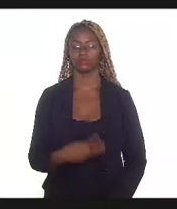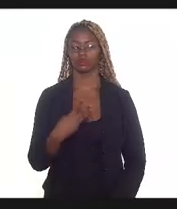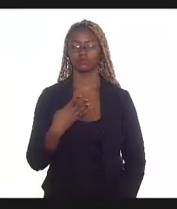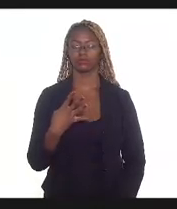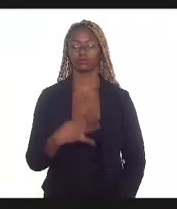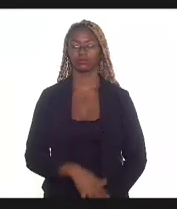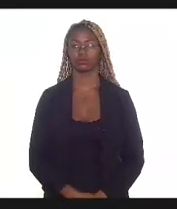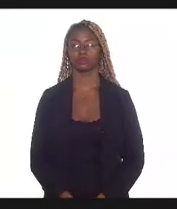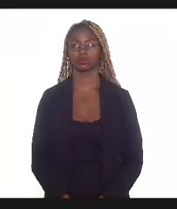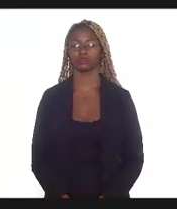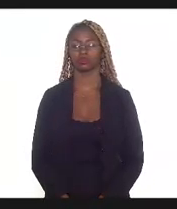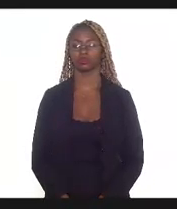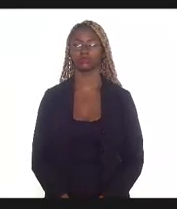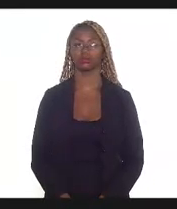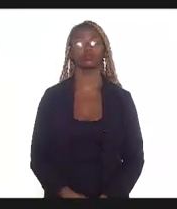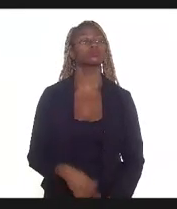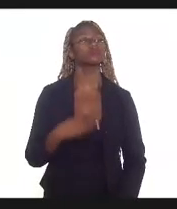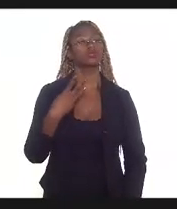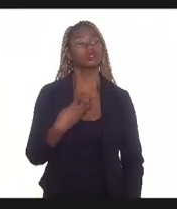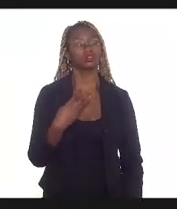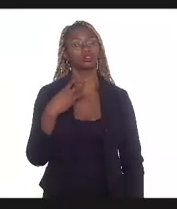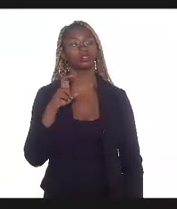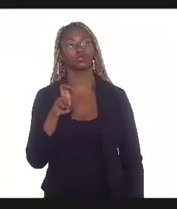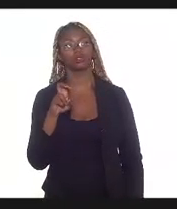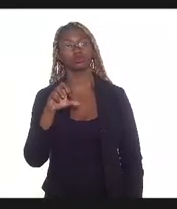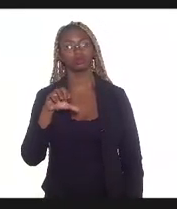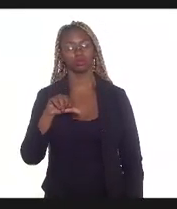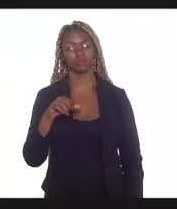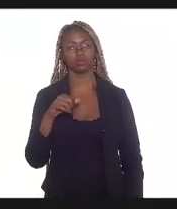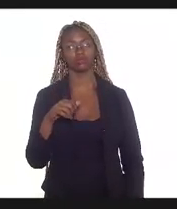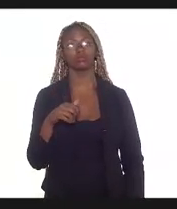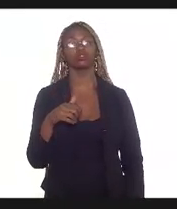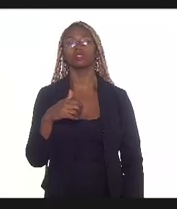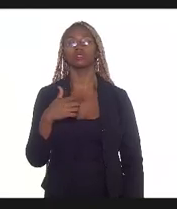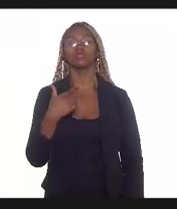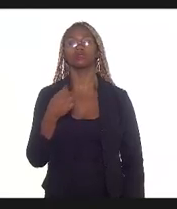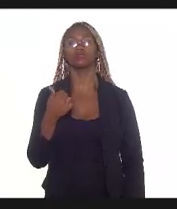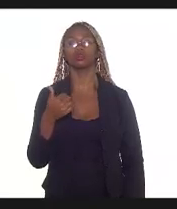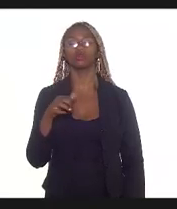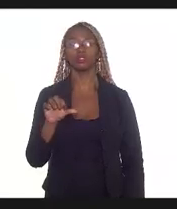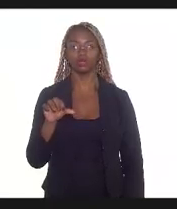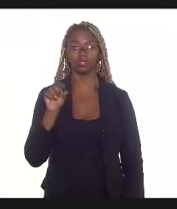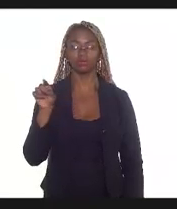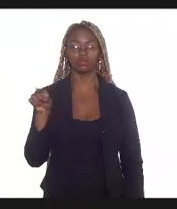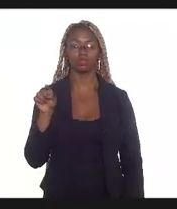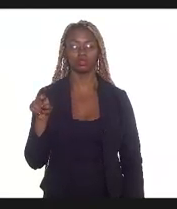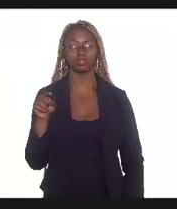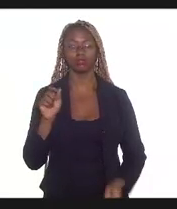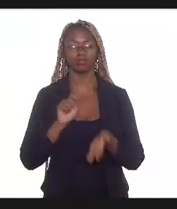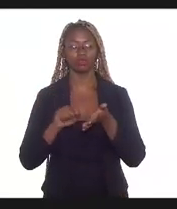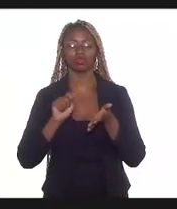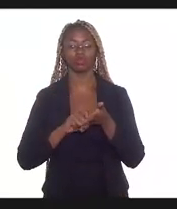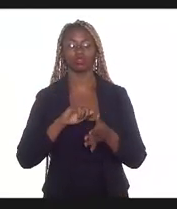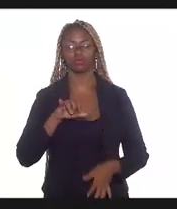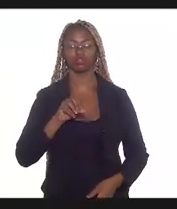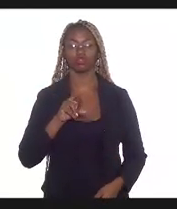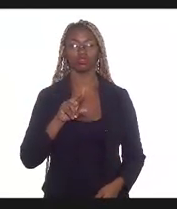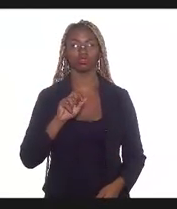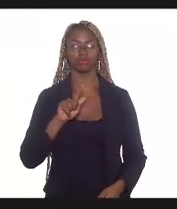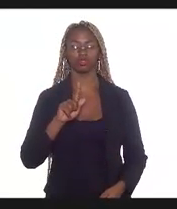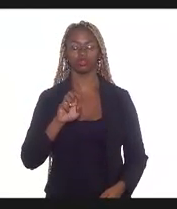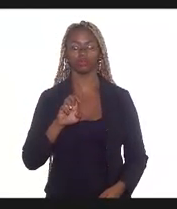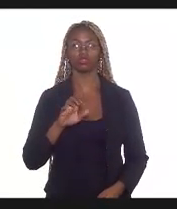34. Projeto de lei 359/2019, autoria do deputado Jorge Felipe Neto.